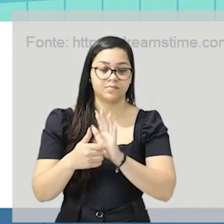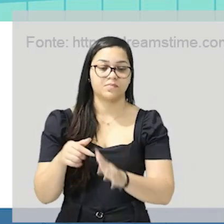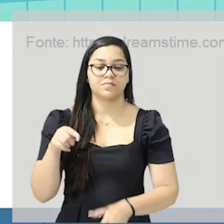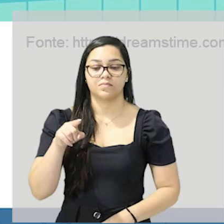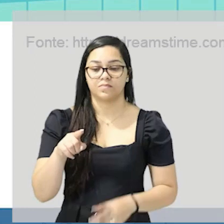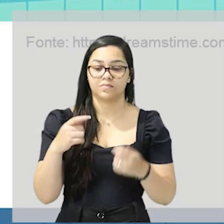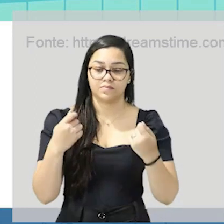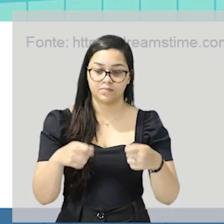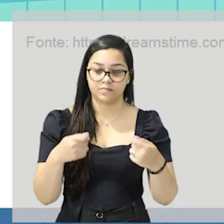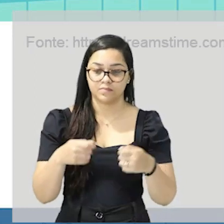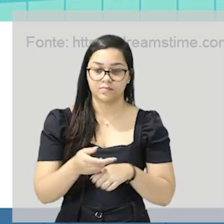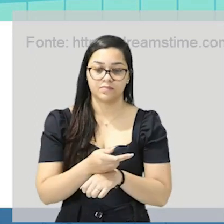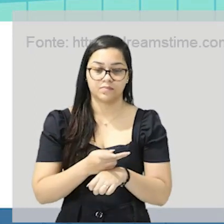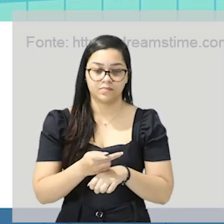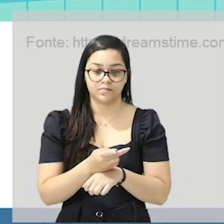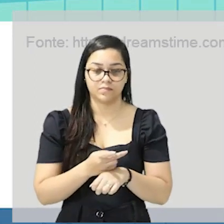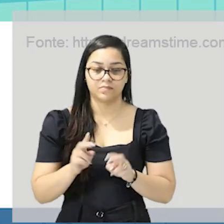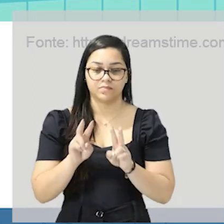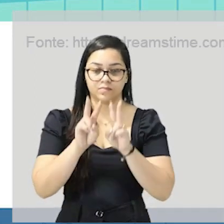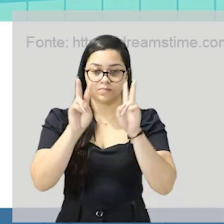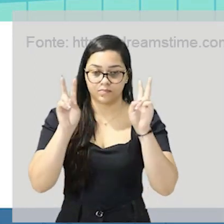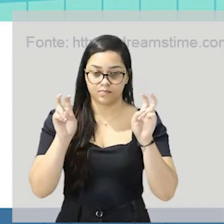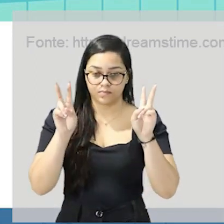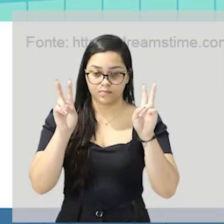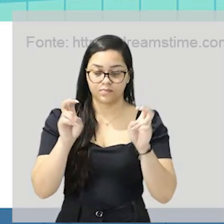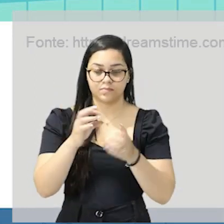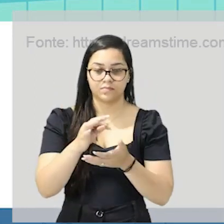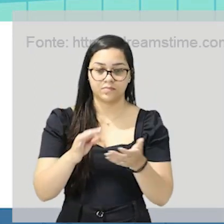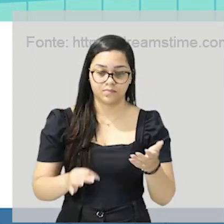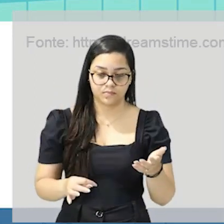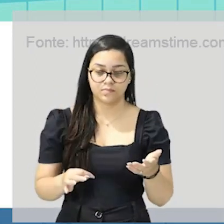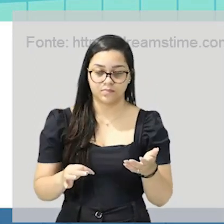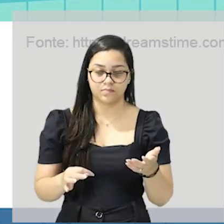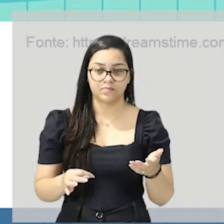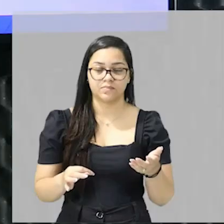precisa procurar, sobre o que o texto trata, qual é o assunto